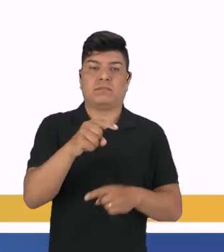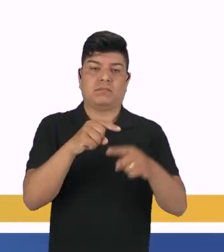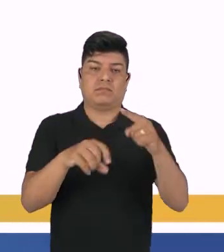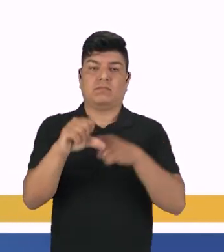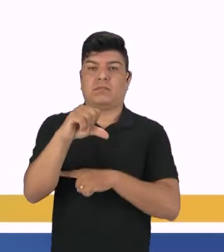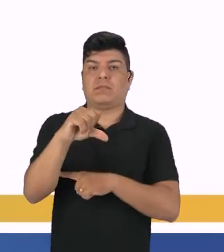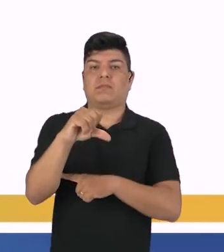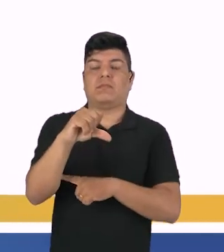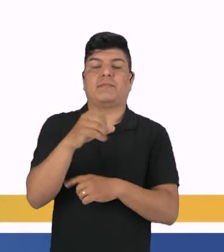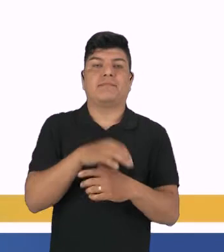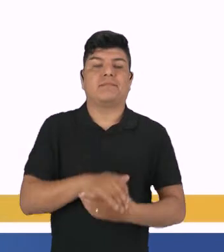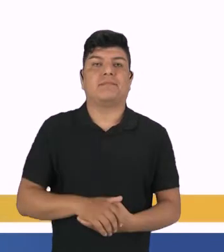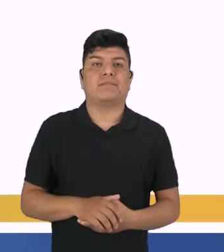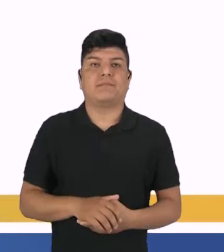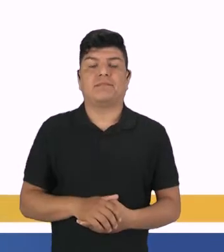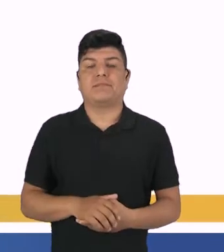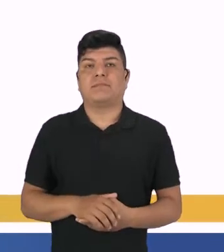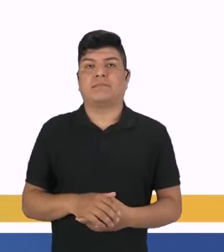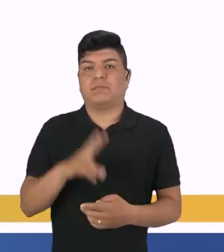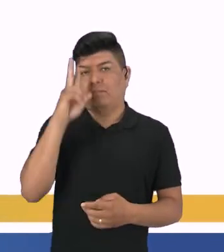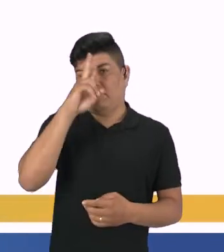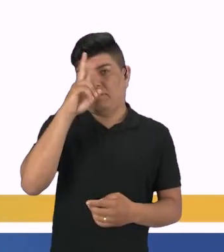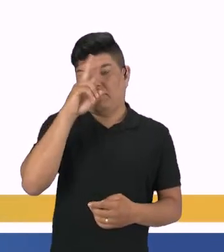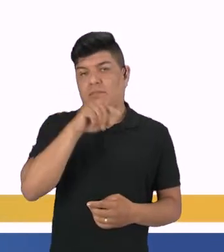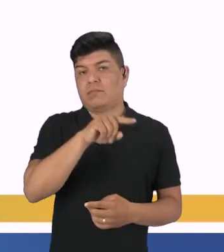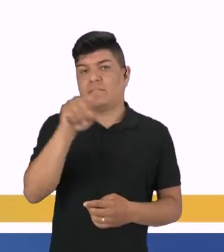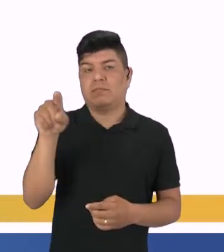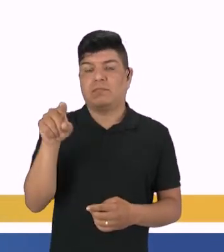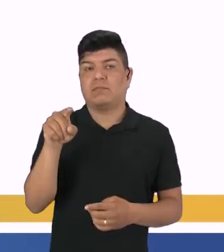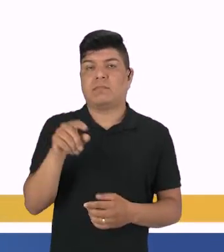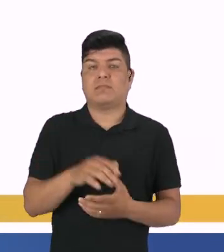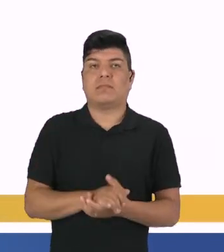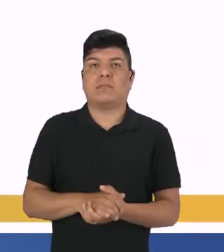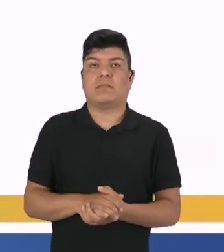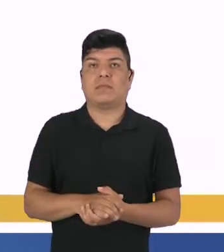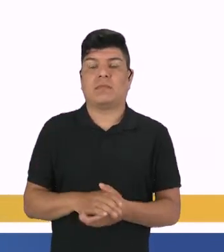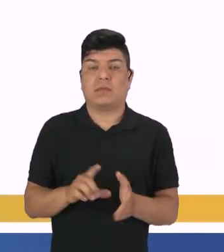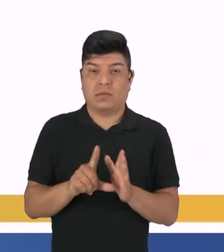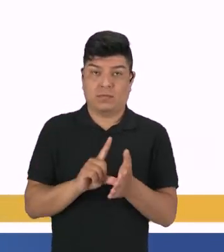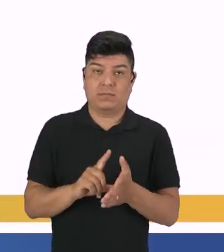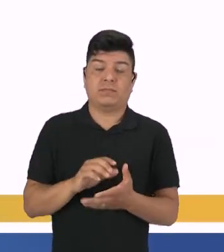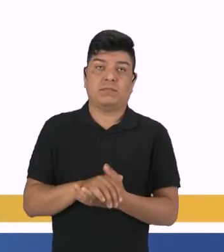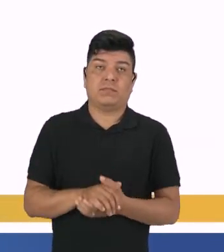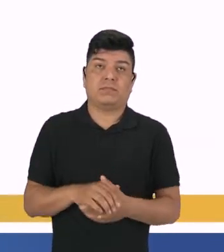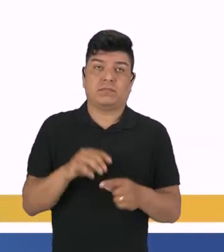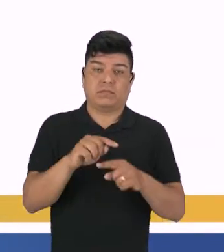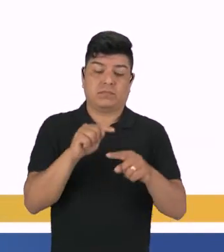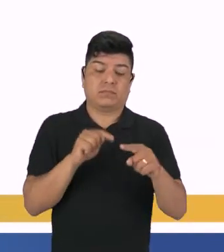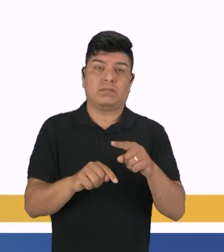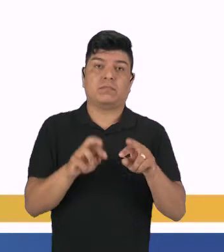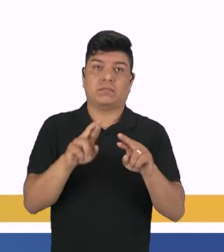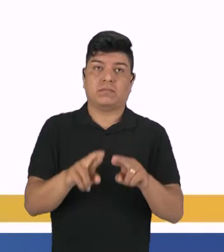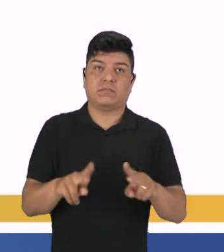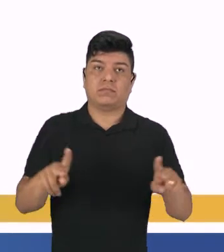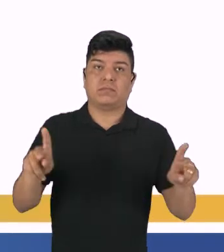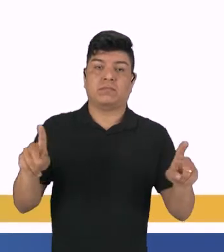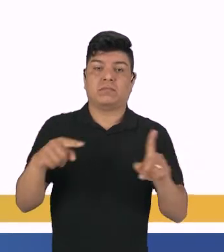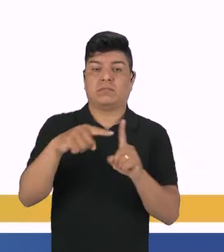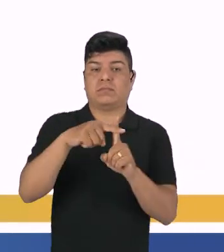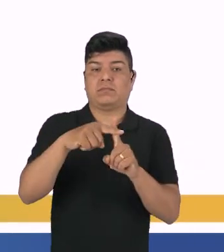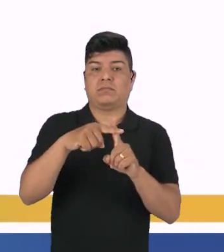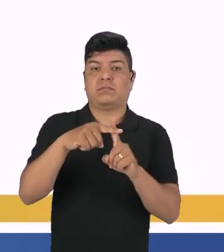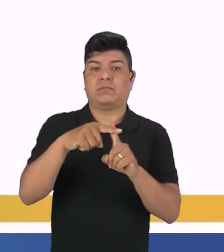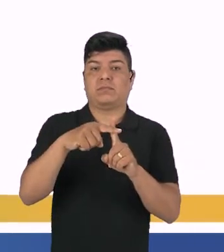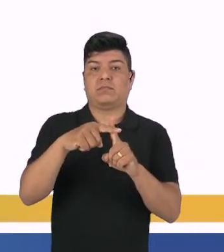2.448 dividido para 9. Então, só lembrando que eu não falei no problema anterior, a divisão, diferente da adição,